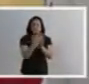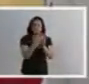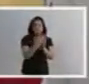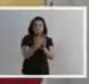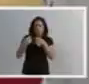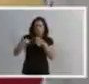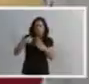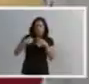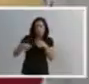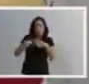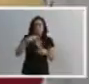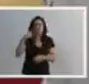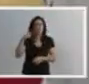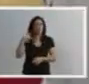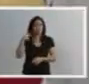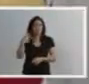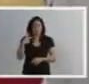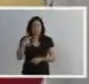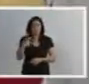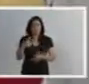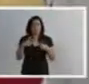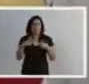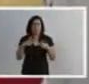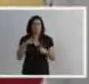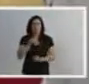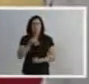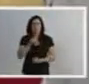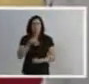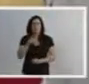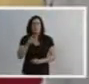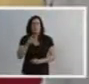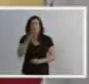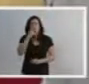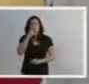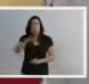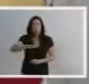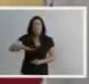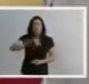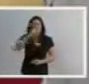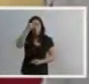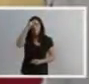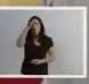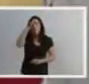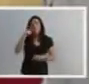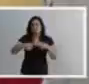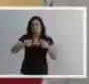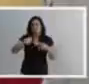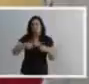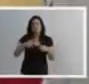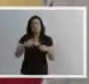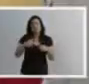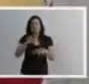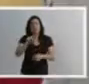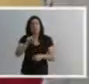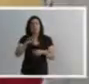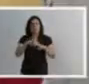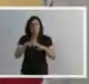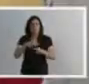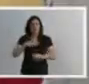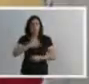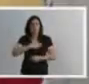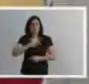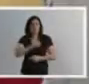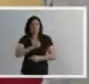individual com qualquer que seja o vereador sempre no campo das idéias por isso foi um prazer realmente conviver com cada um de vocês aqui